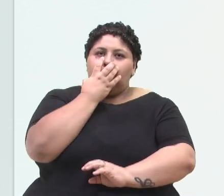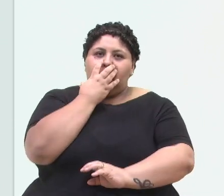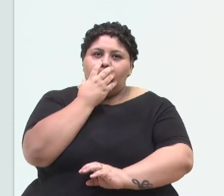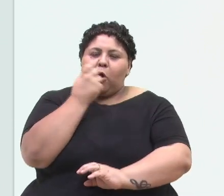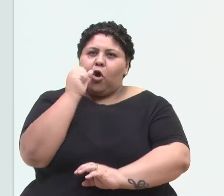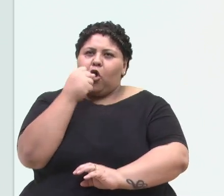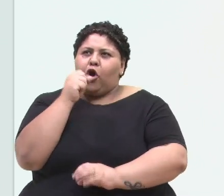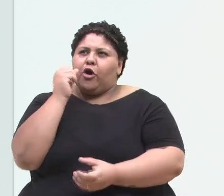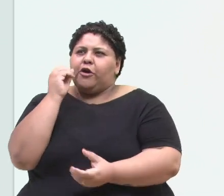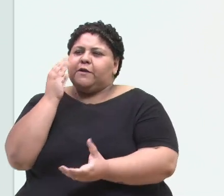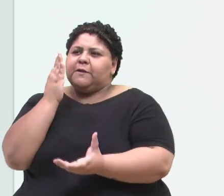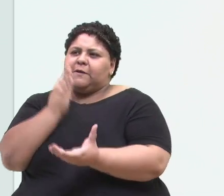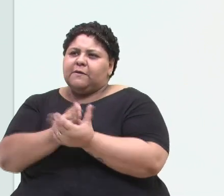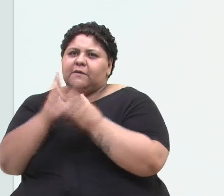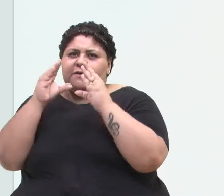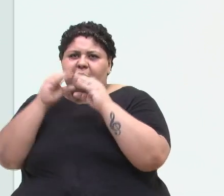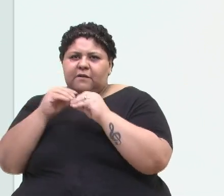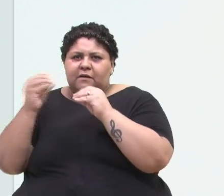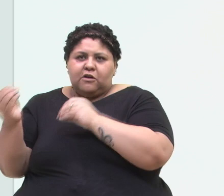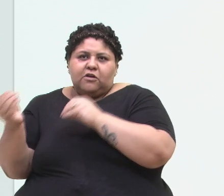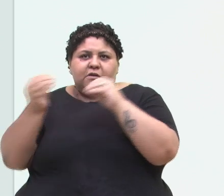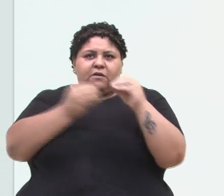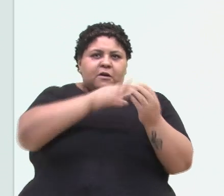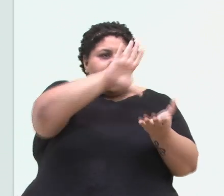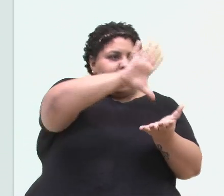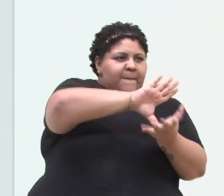eu resolvi ir até a Praça Dante,